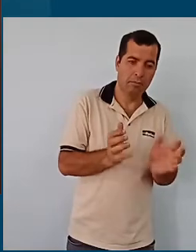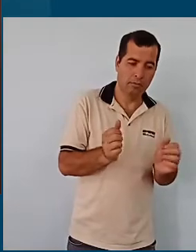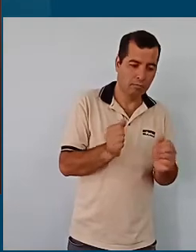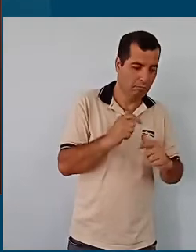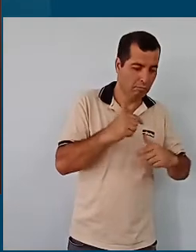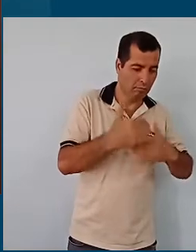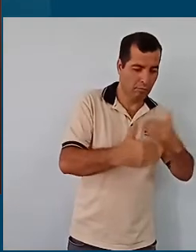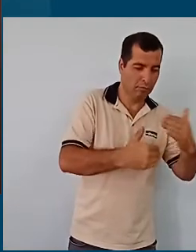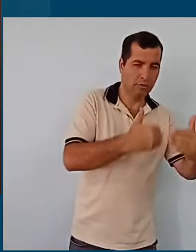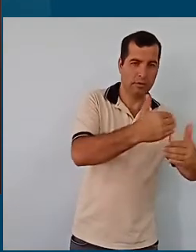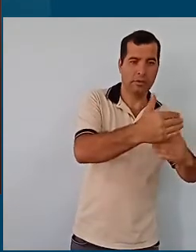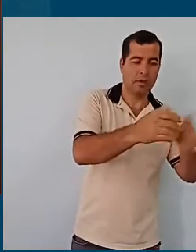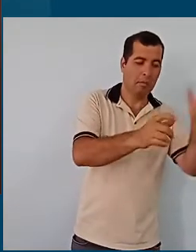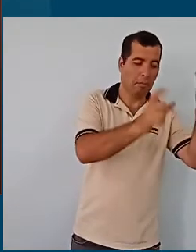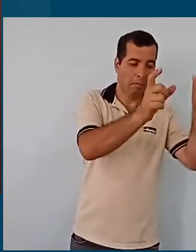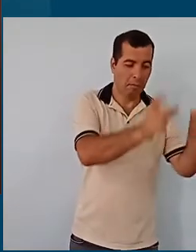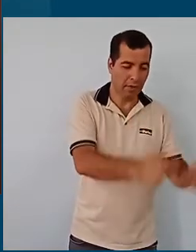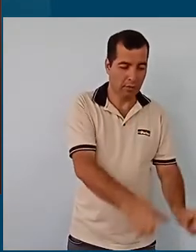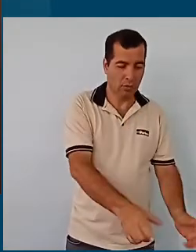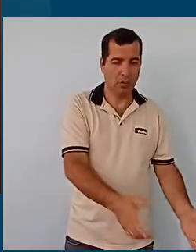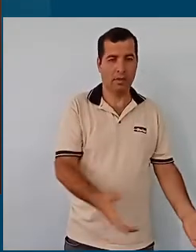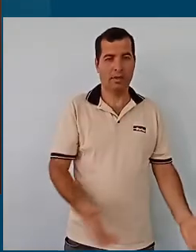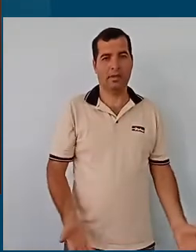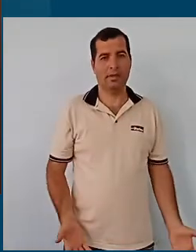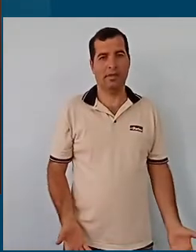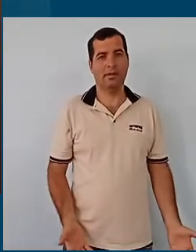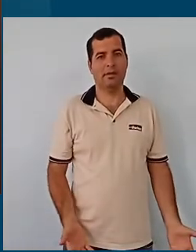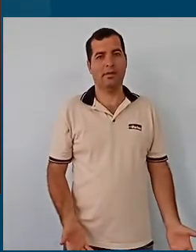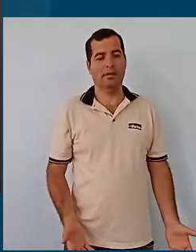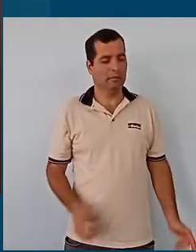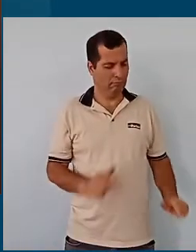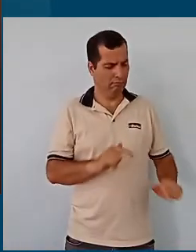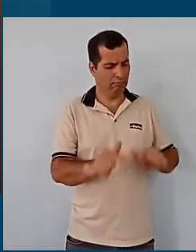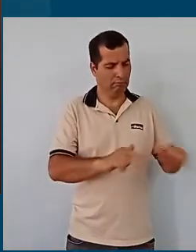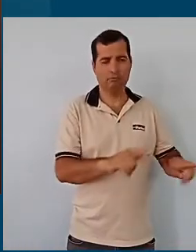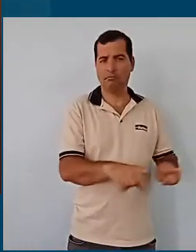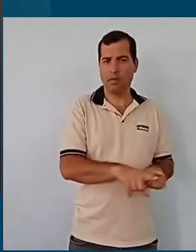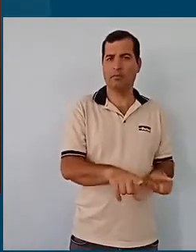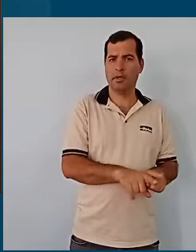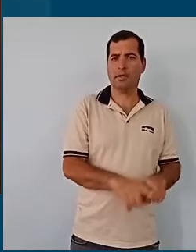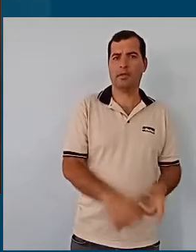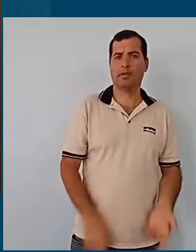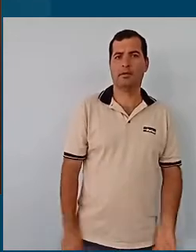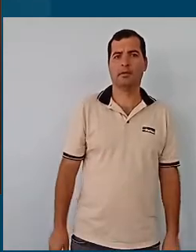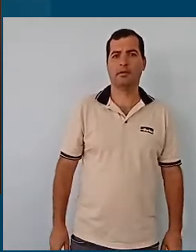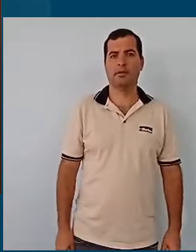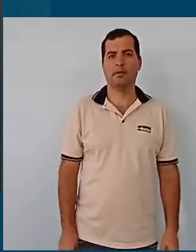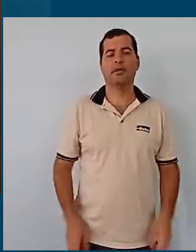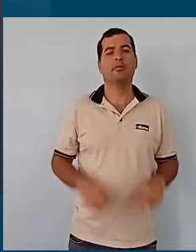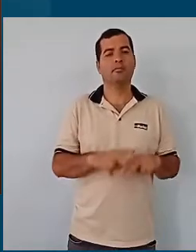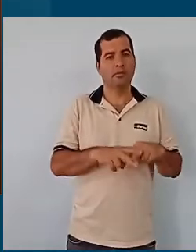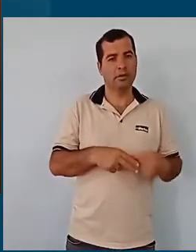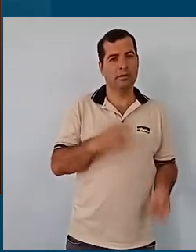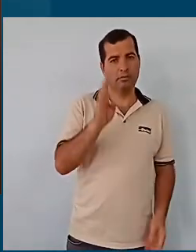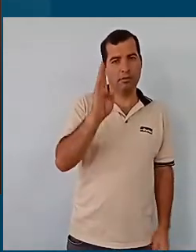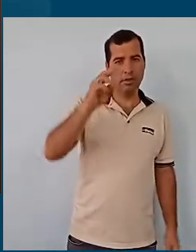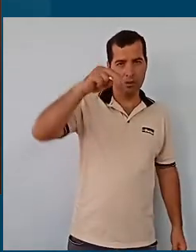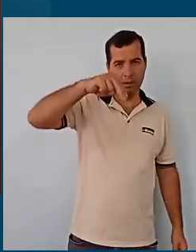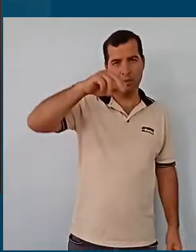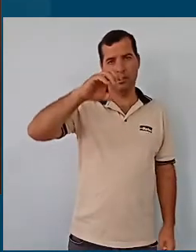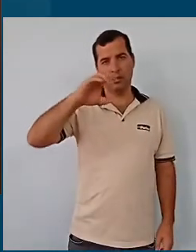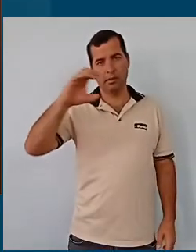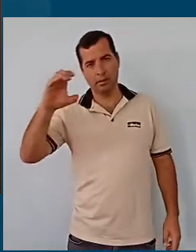que é sujeito do processo, sujeito ativo no processo. Por isso é que a BNCC, como as